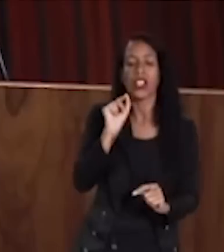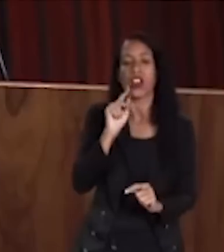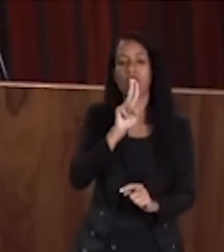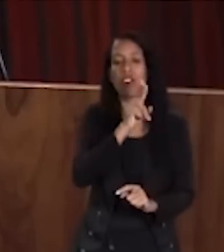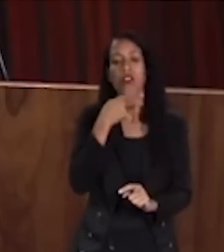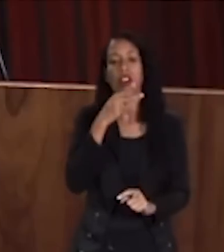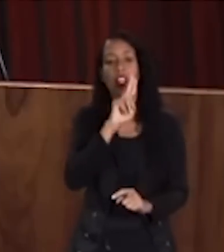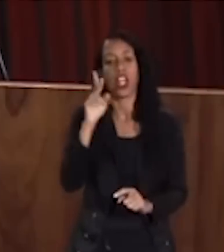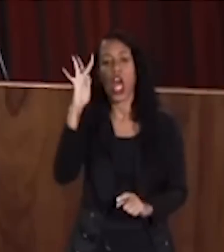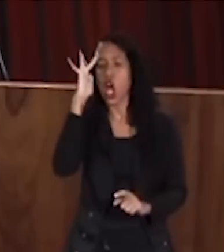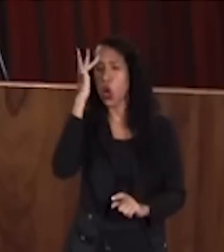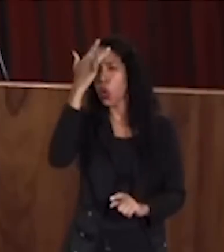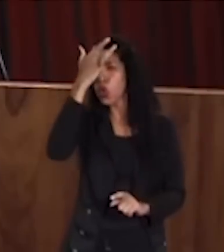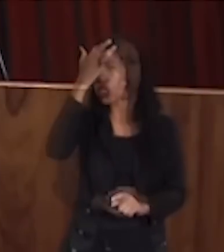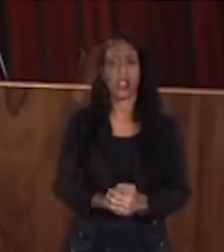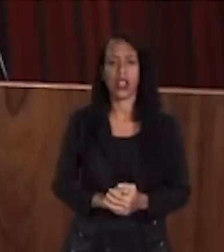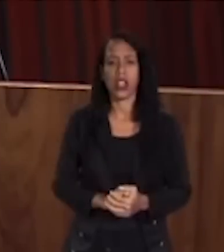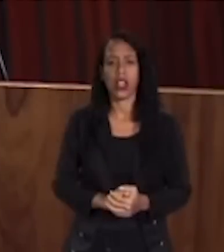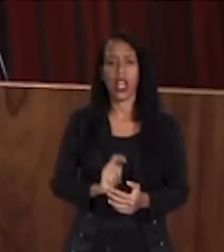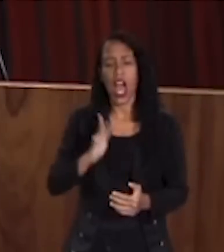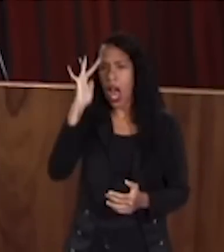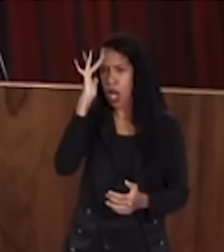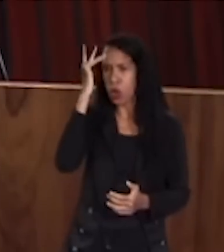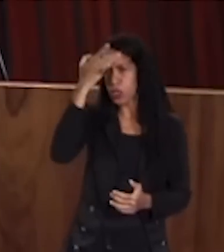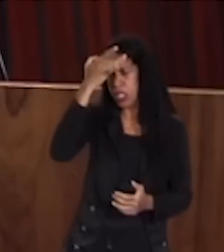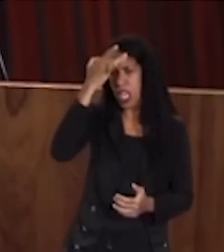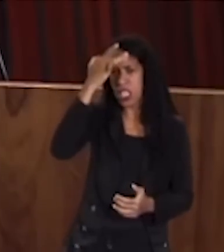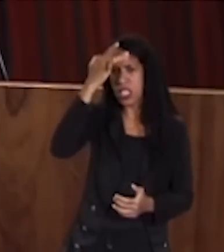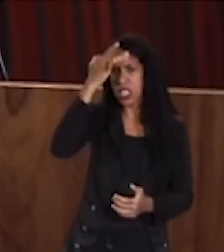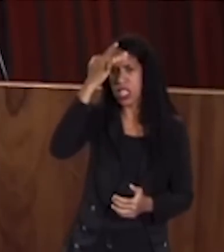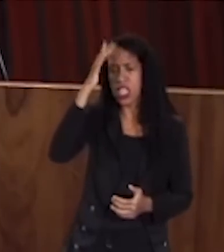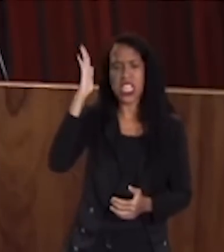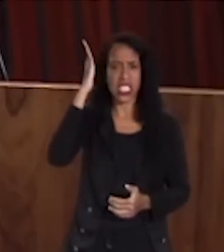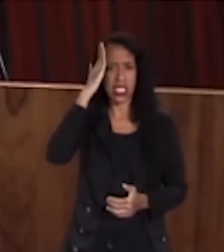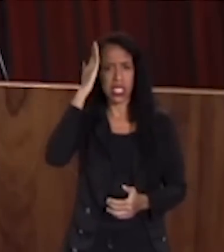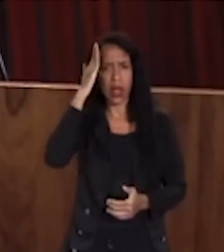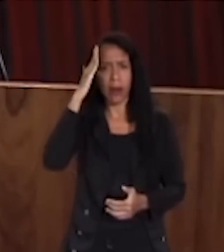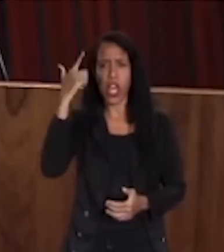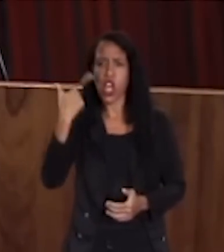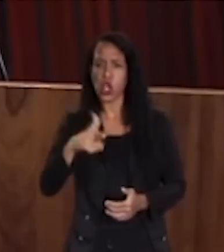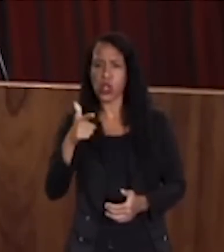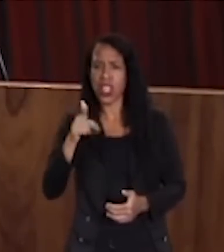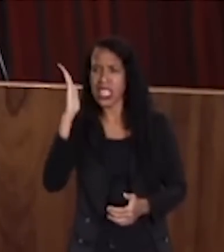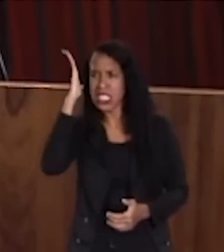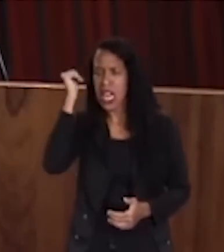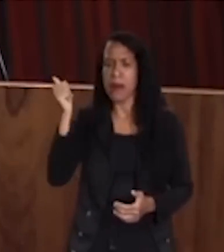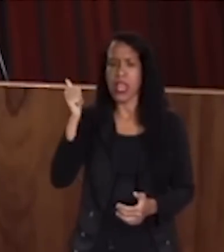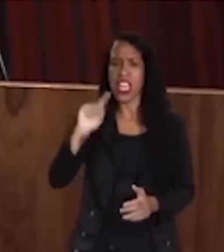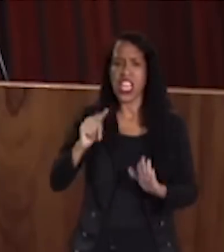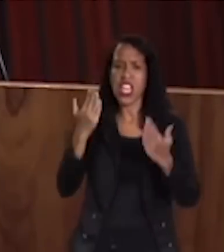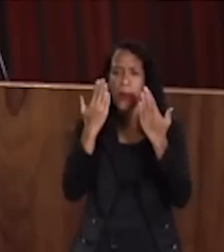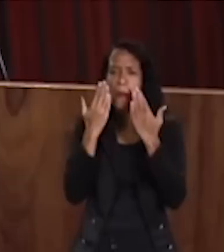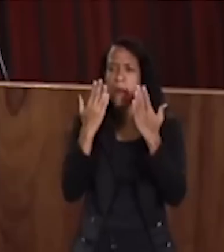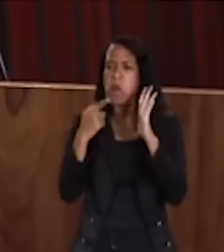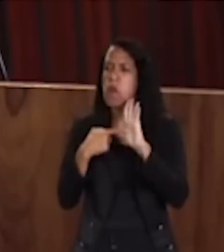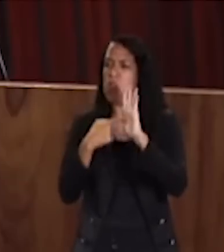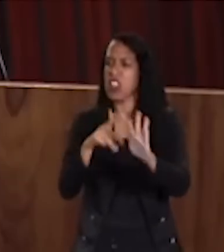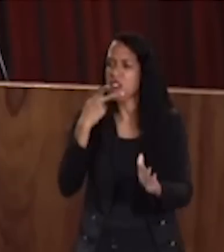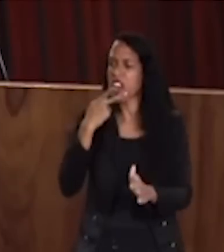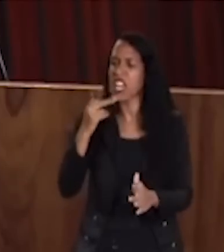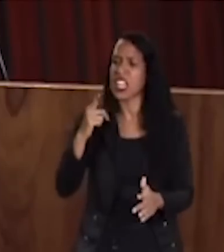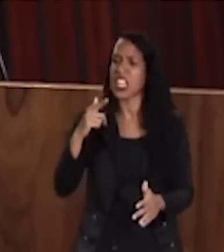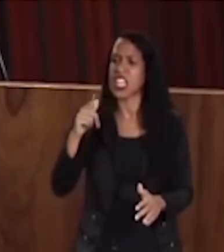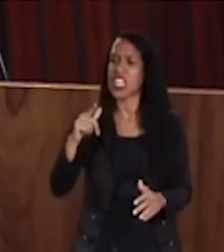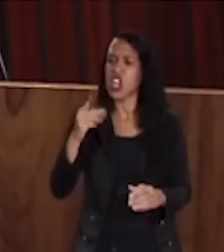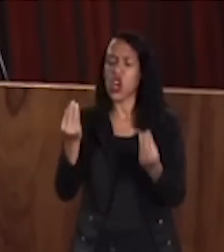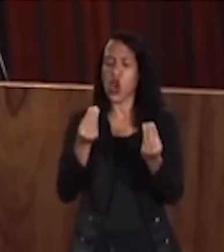de consciência de perverter, a consciência de saber que não tem razão e ainda assim expor como se tivesse, sabendo que não a